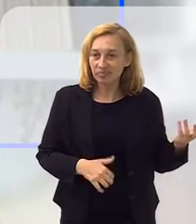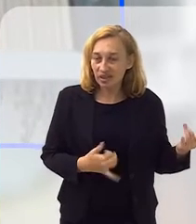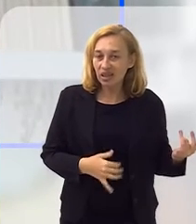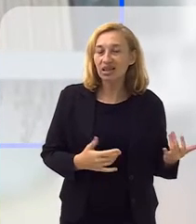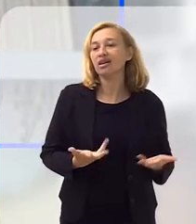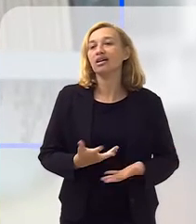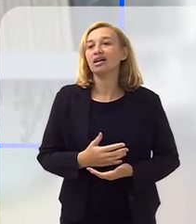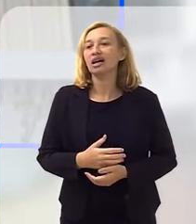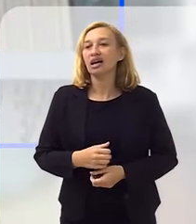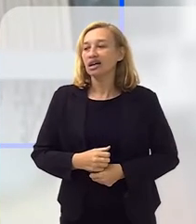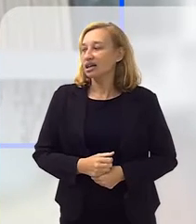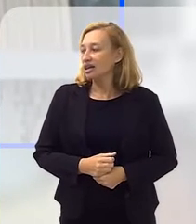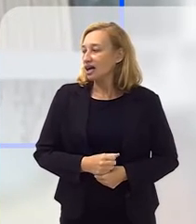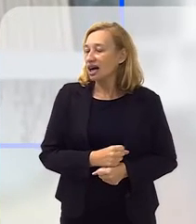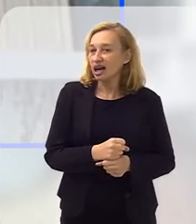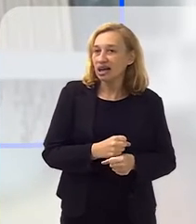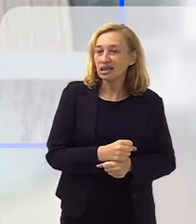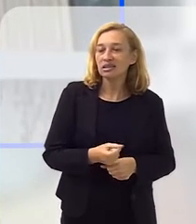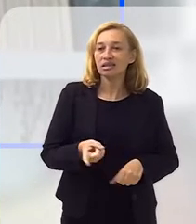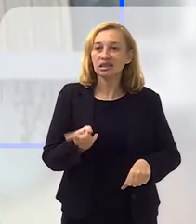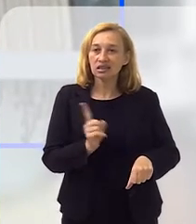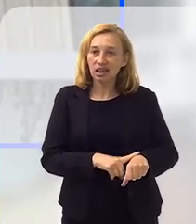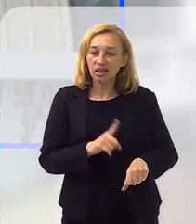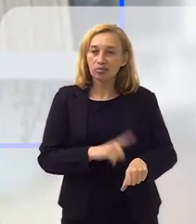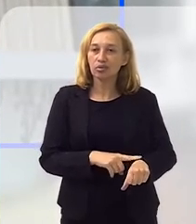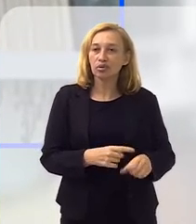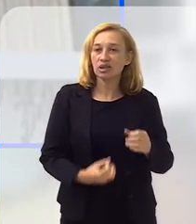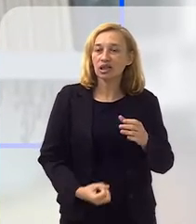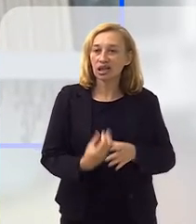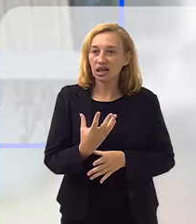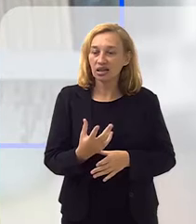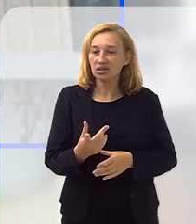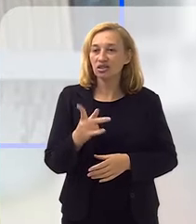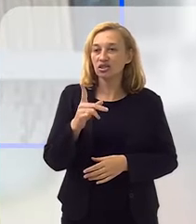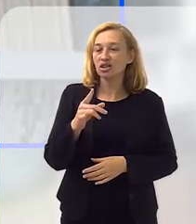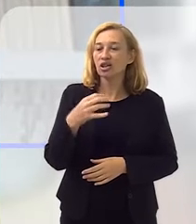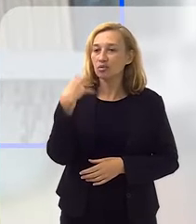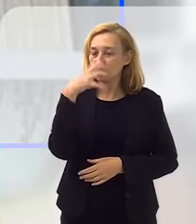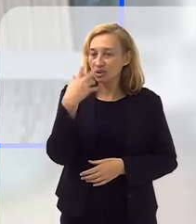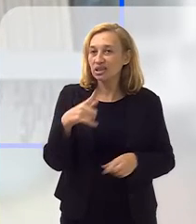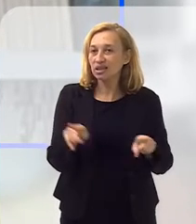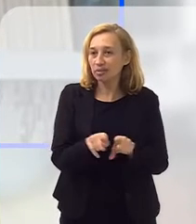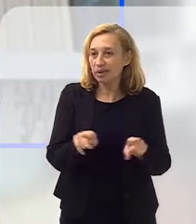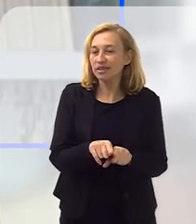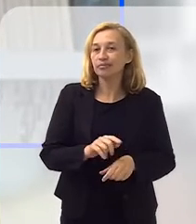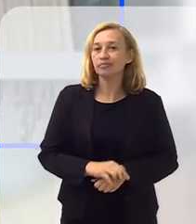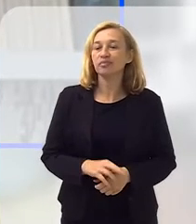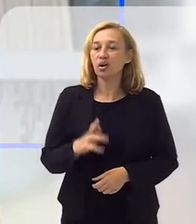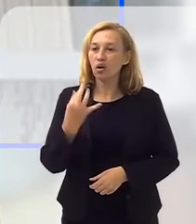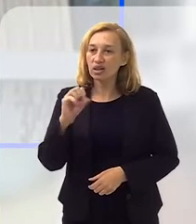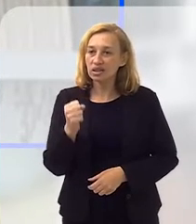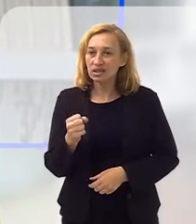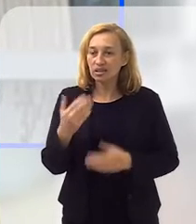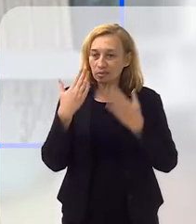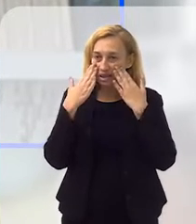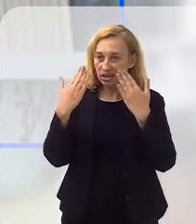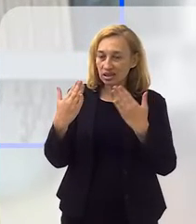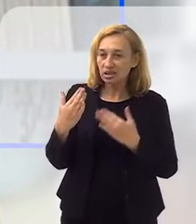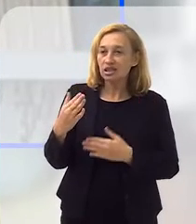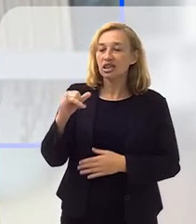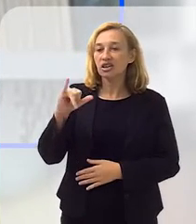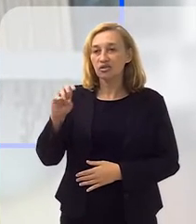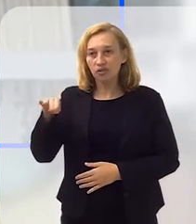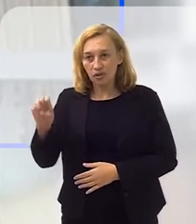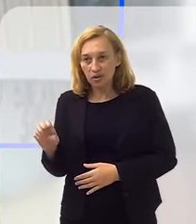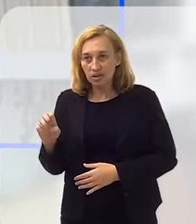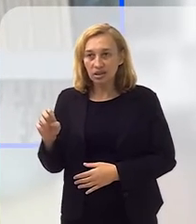acompanhou Martinho muito tempo, lançou vários discos, uma artista gigante também. E Rosinha apresentou Dona